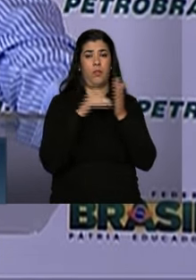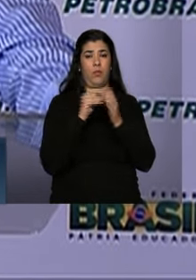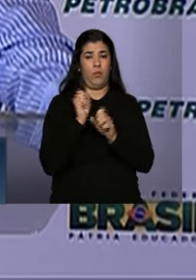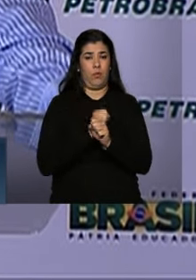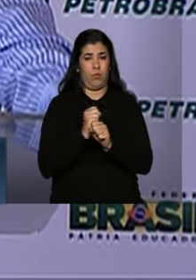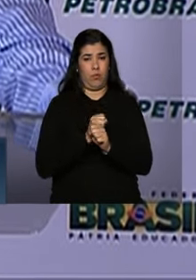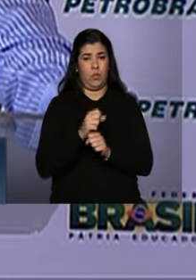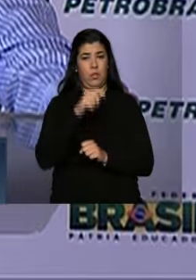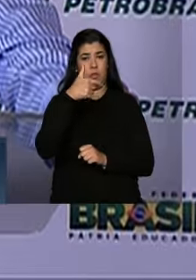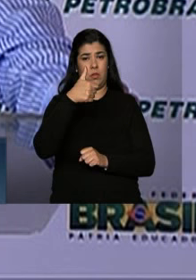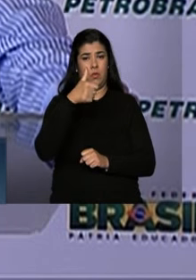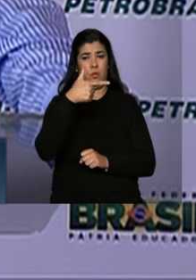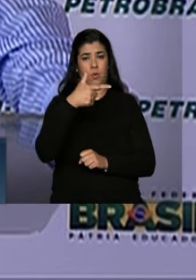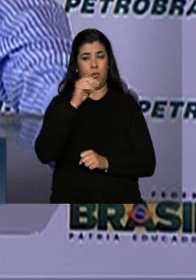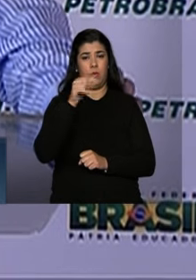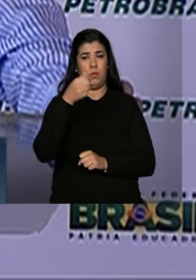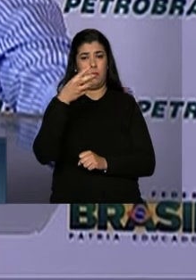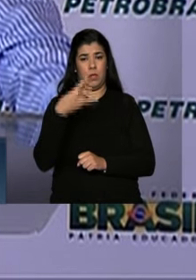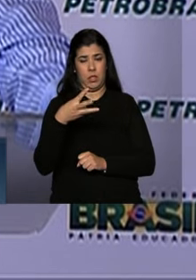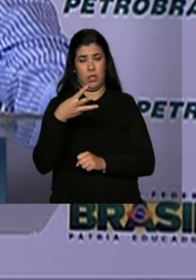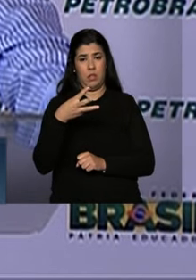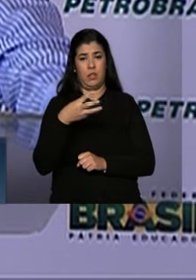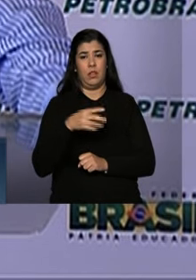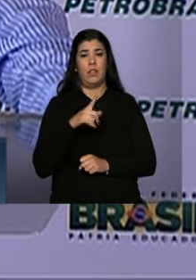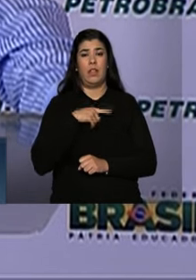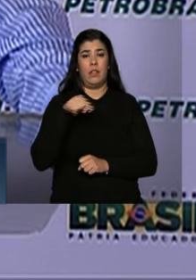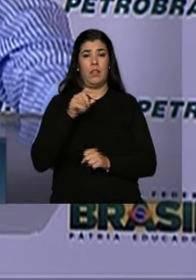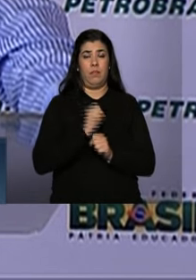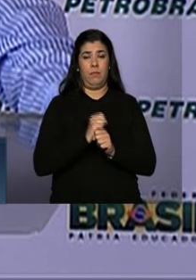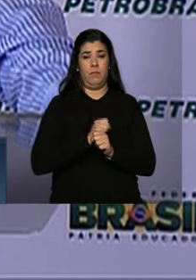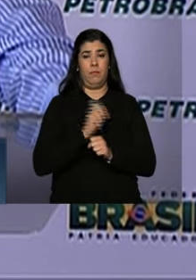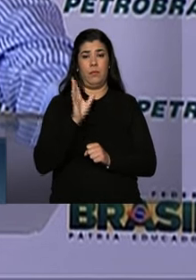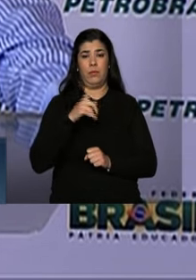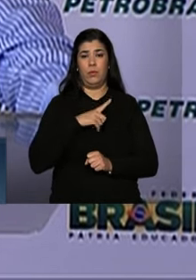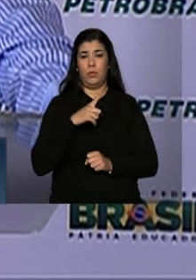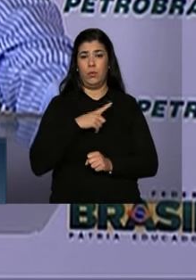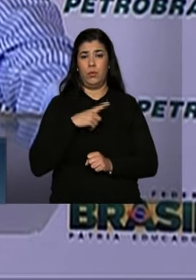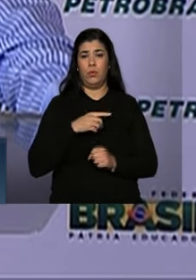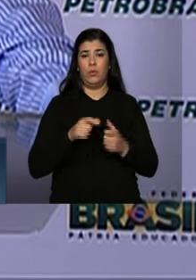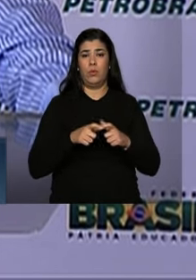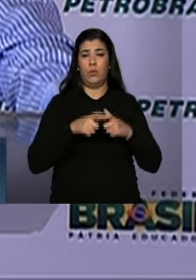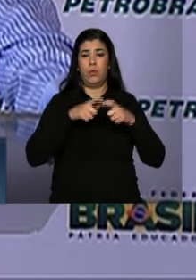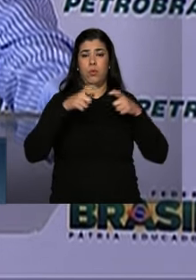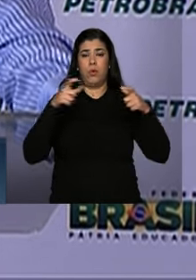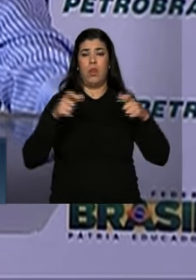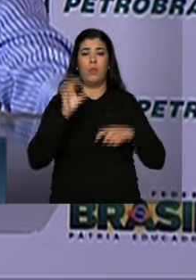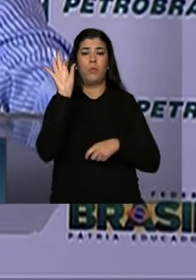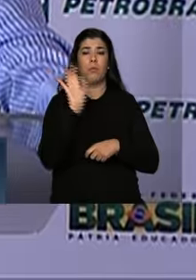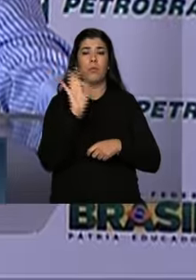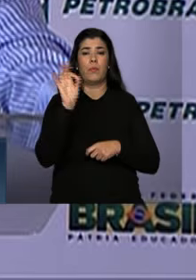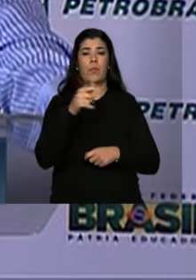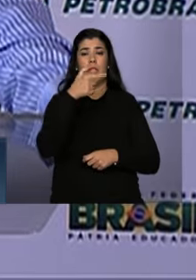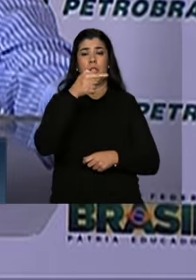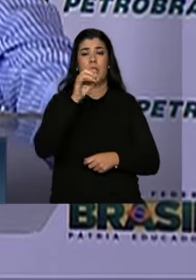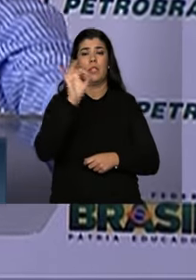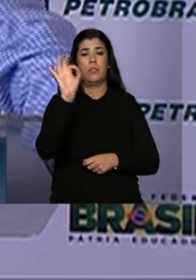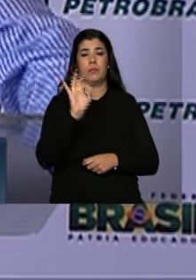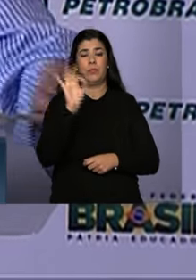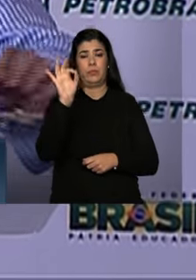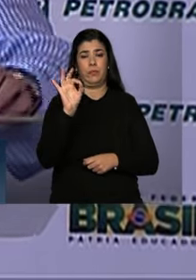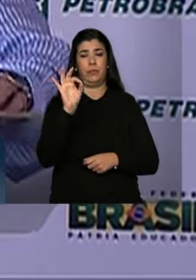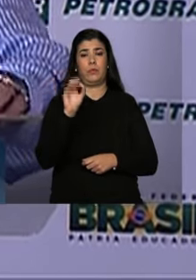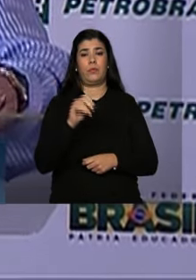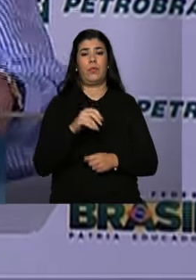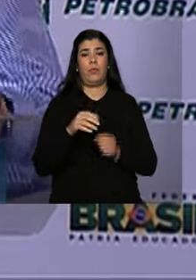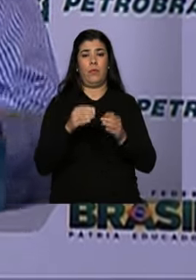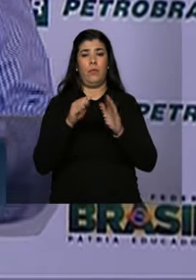que no ano de 2013. Só nesse ano já temos um crescimento previsto de 70% da produção do